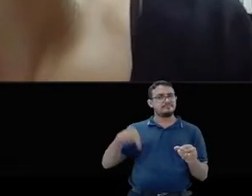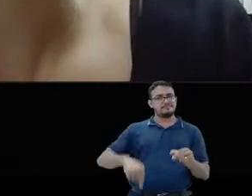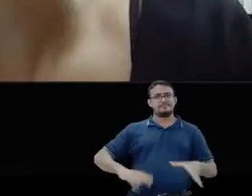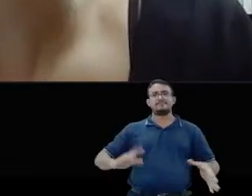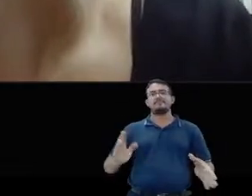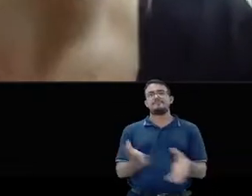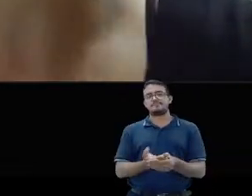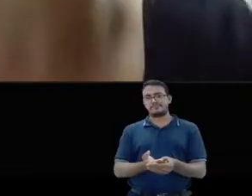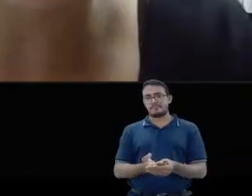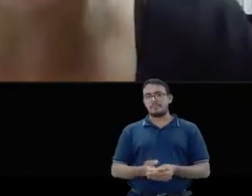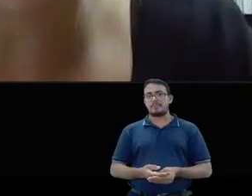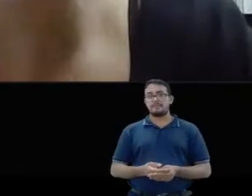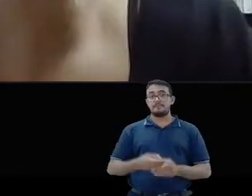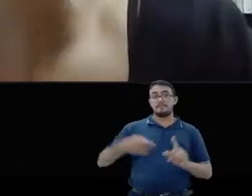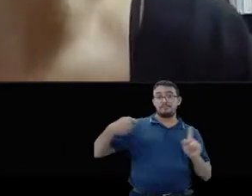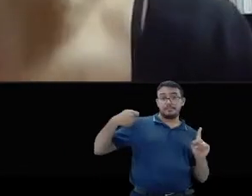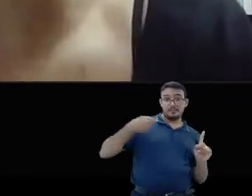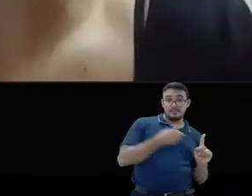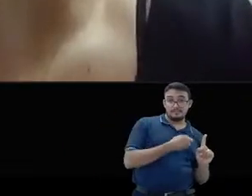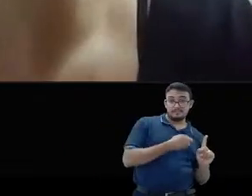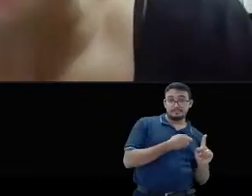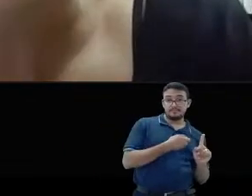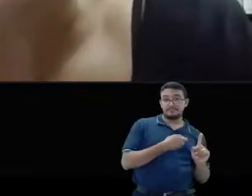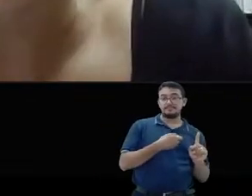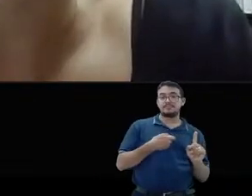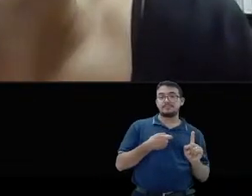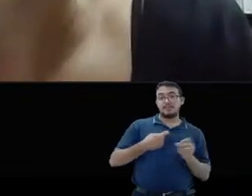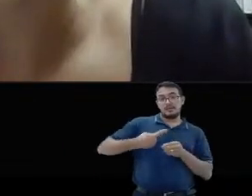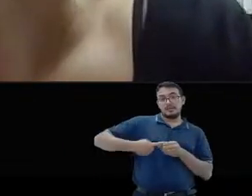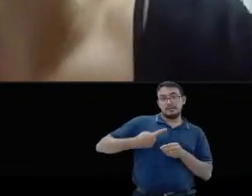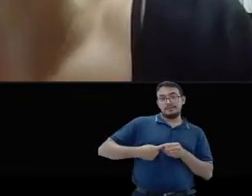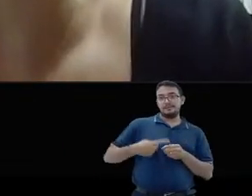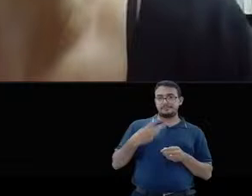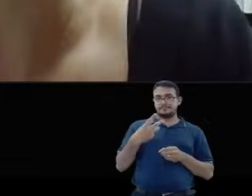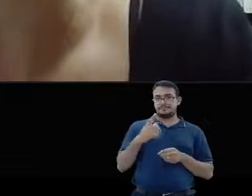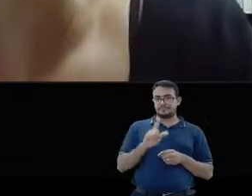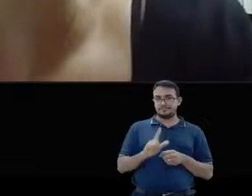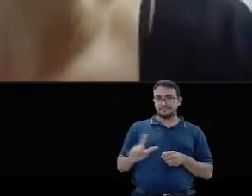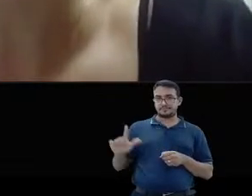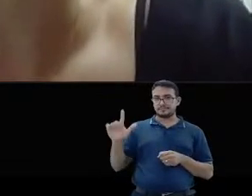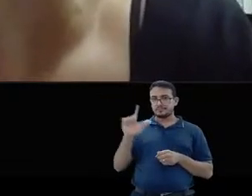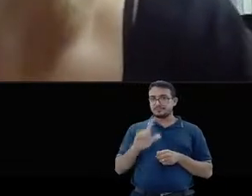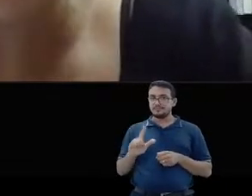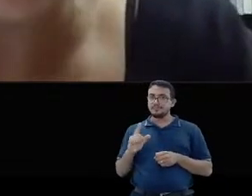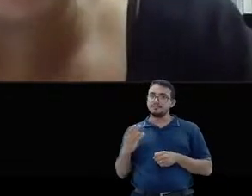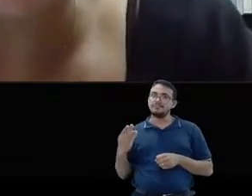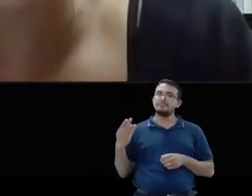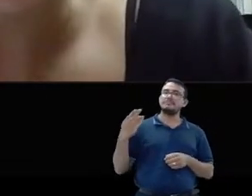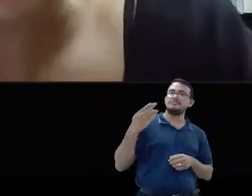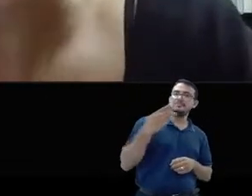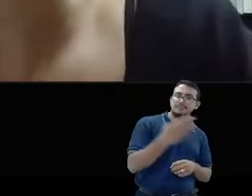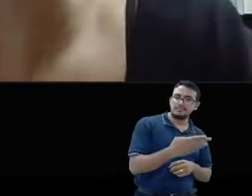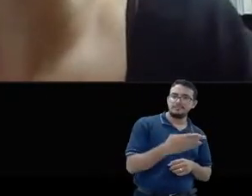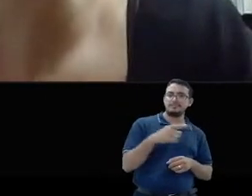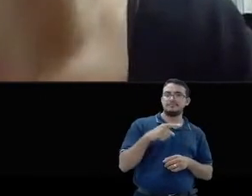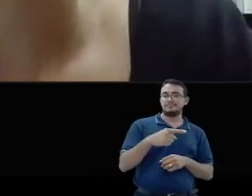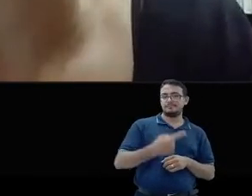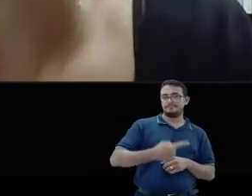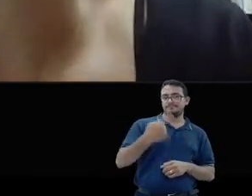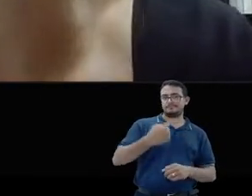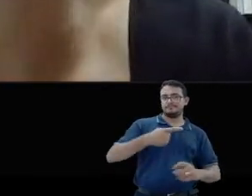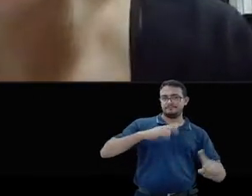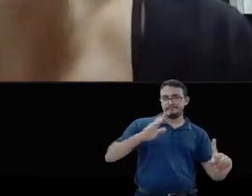estava saindo de Três Lagoas para o alojamento da primeira ré em Telêmaco Borba quando o acidente